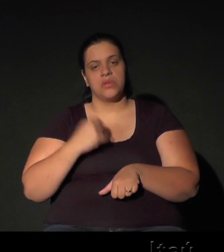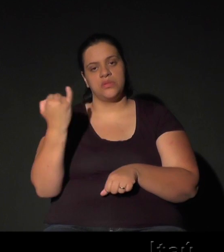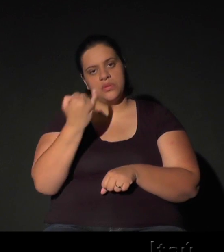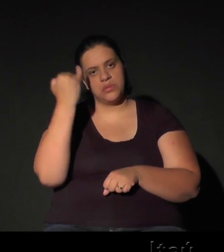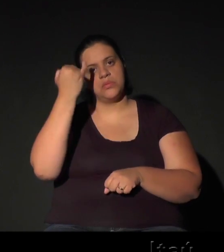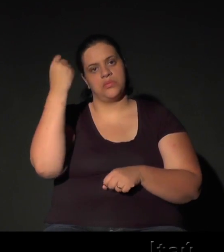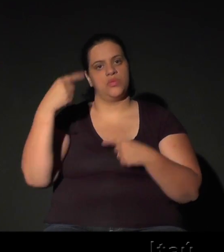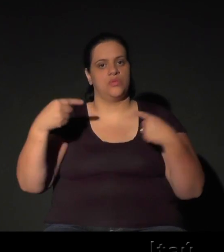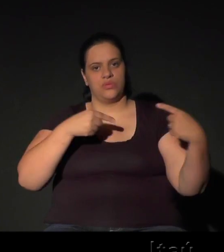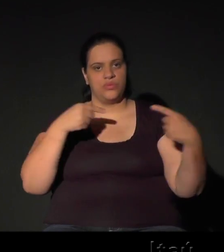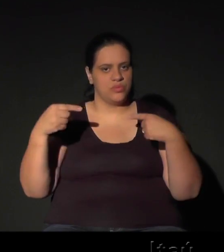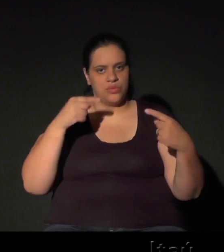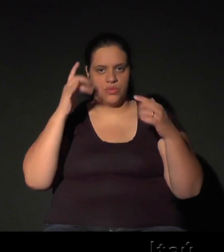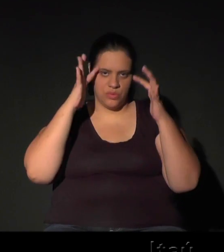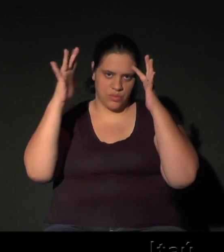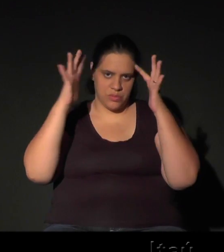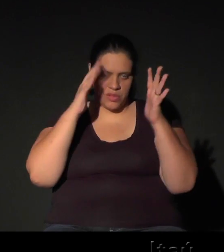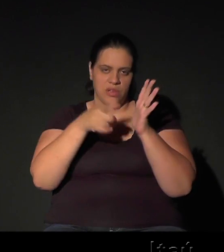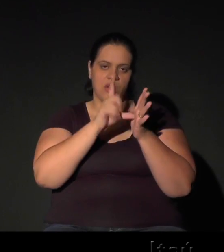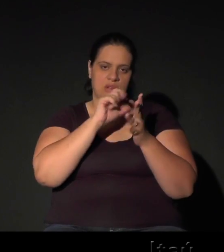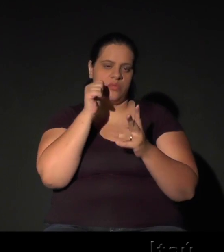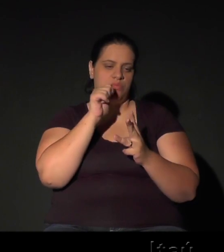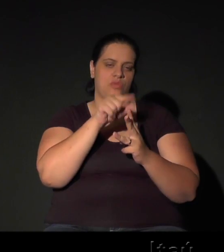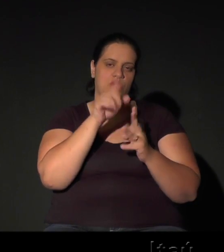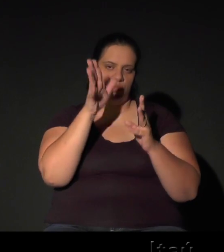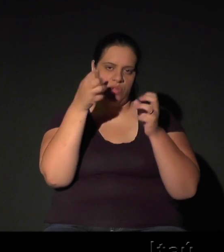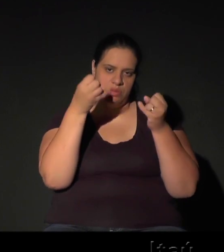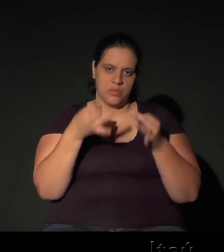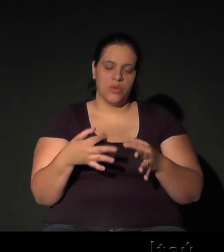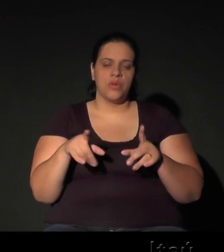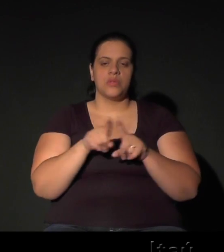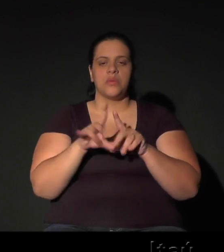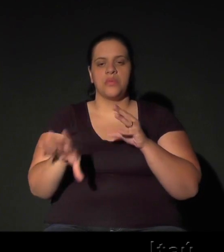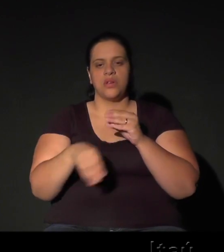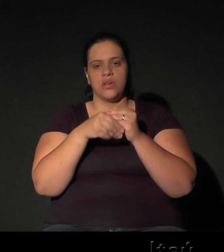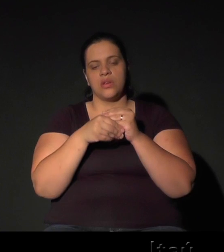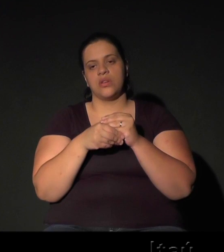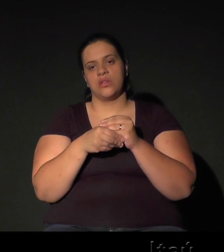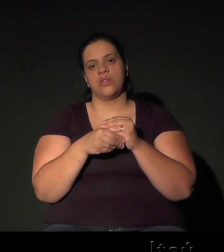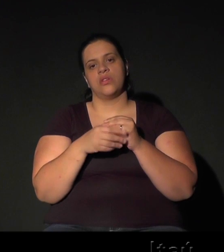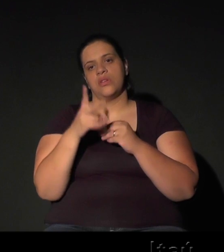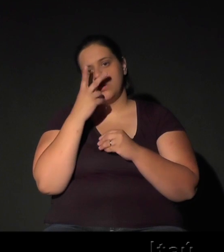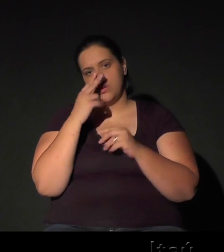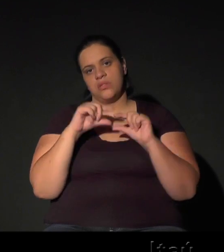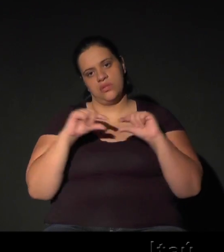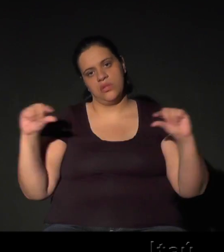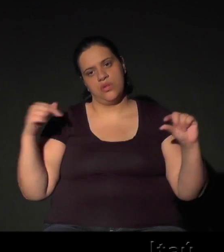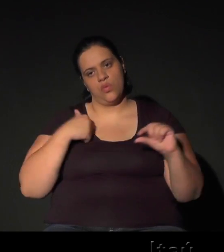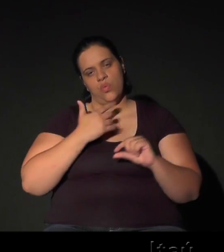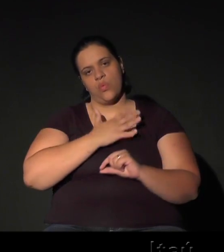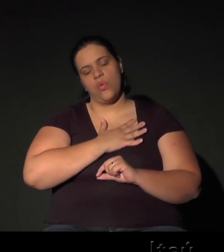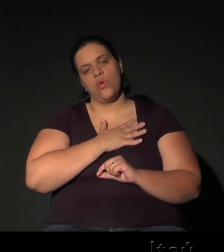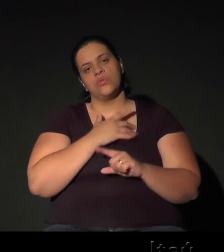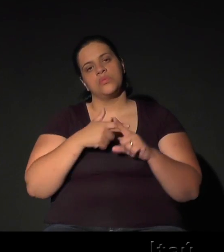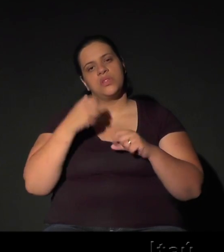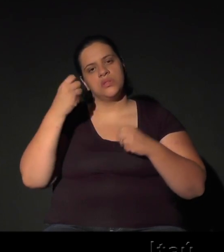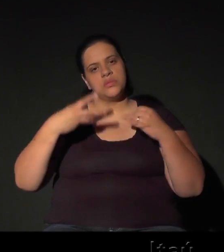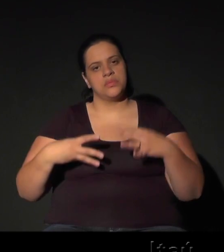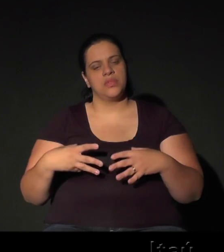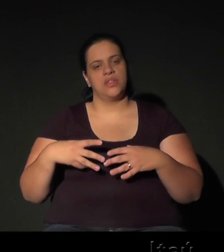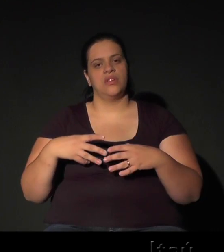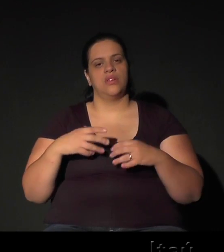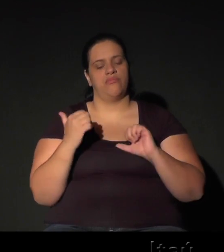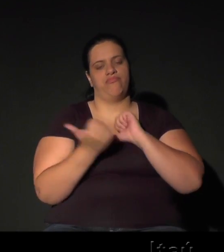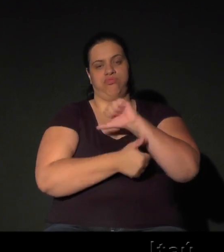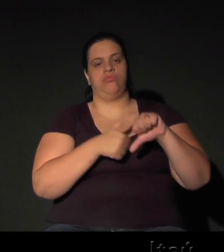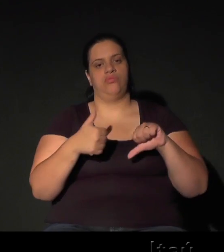importante da disputa né do Imaginário como Jamila colocou muito bem e eu acrescentaria eu acho que é uma uma uma expressão que eu gosto muito que quando a gente fala de haquear